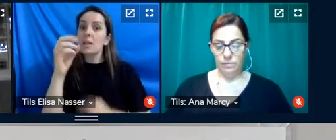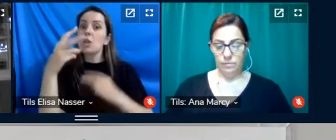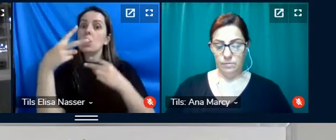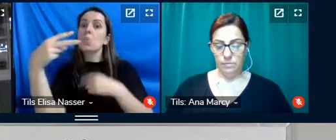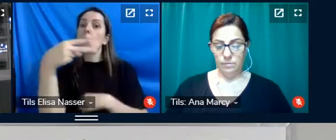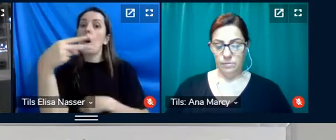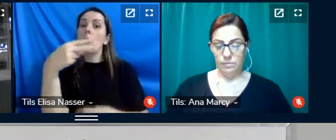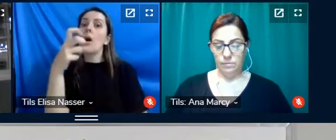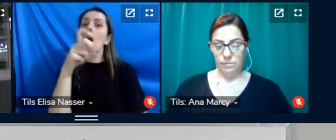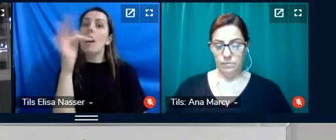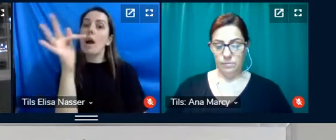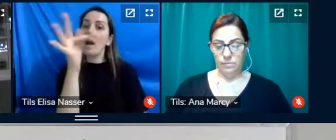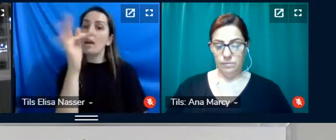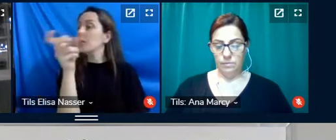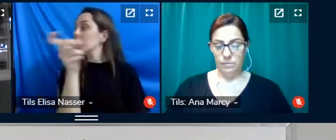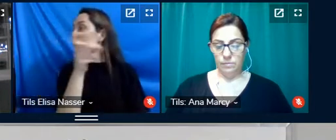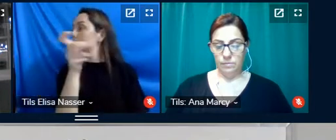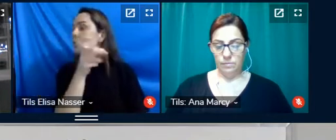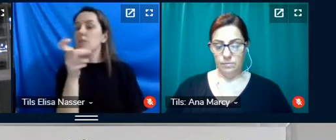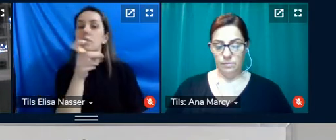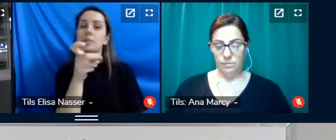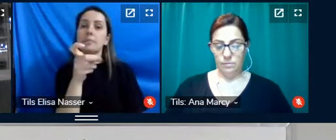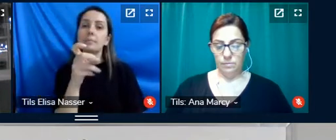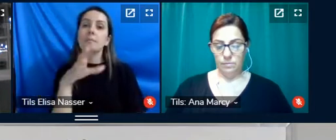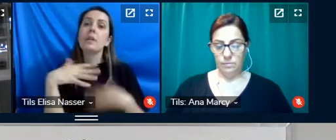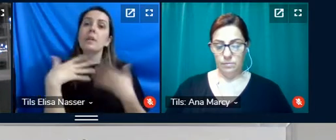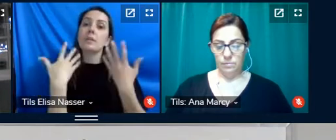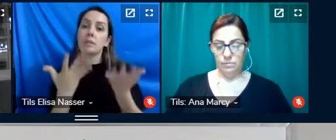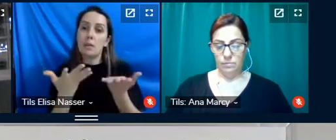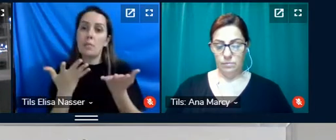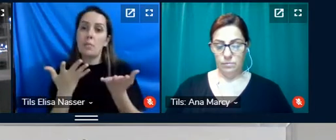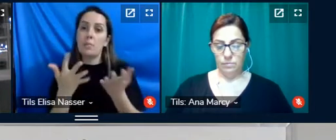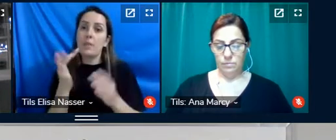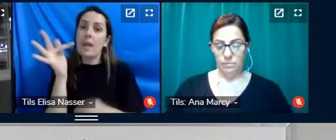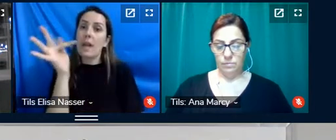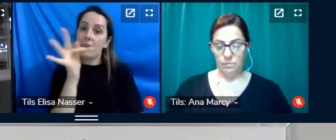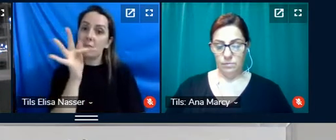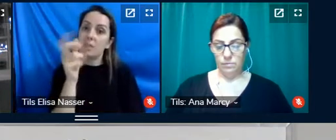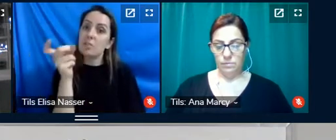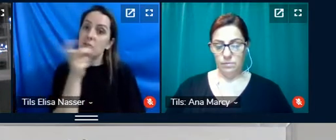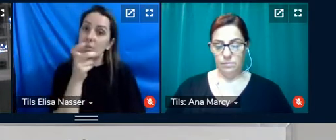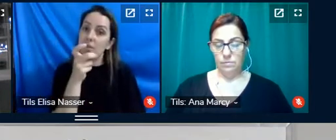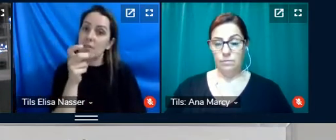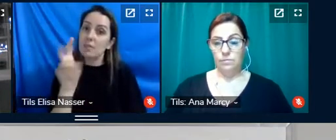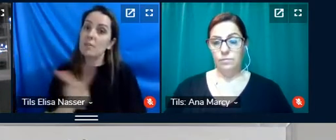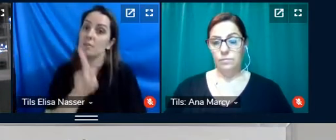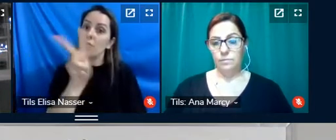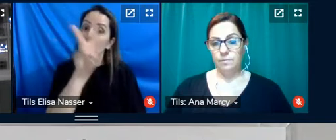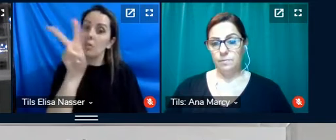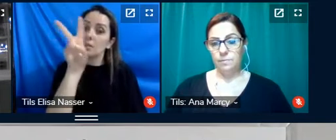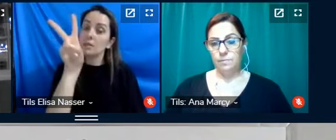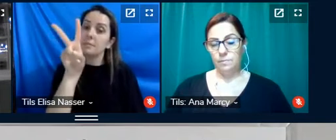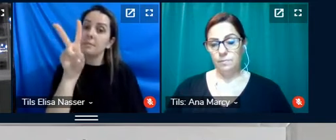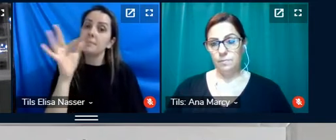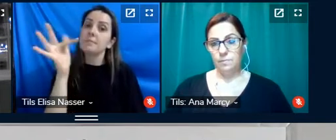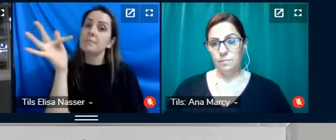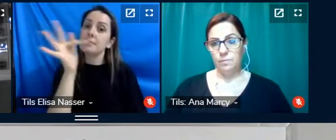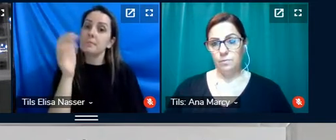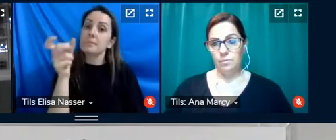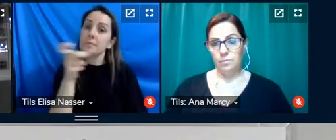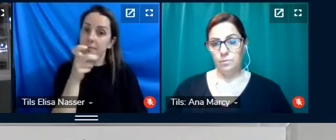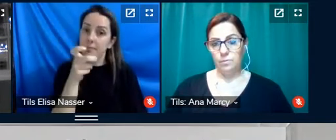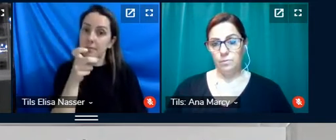Então, fx vale F, que é